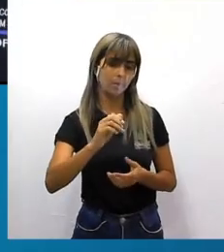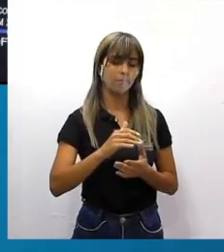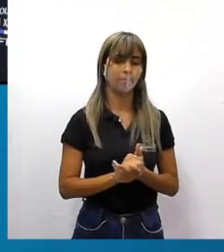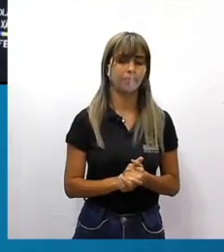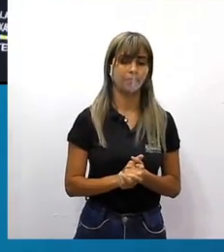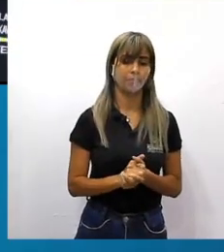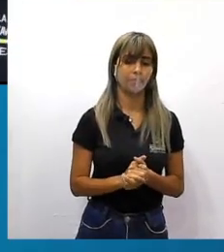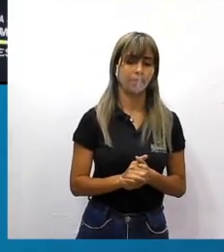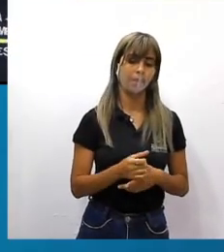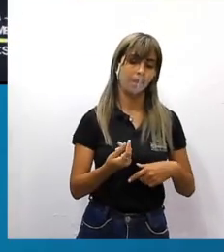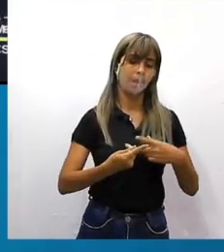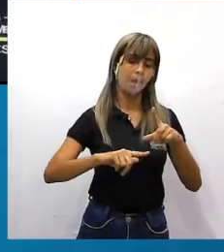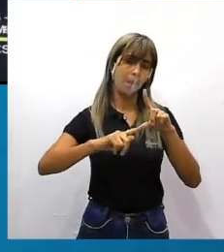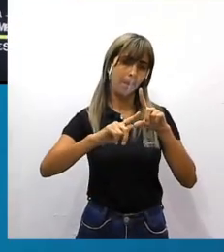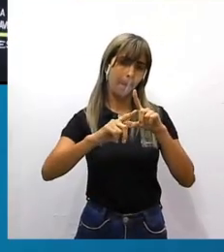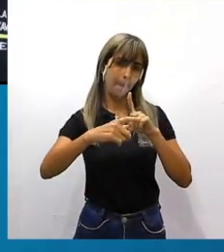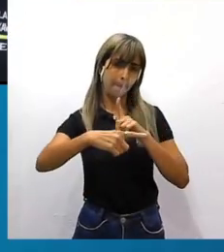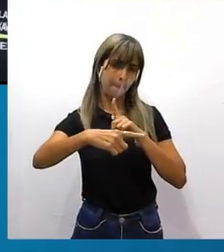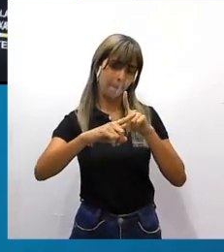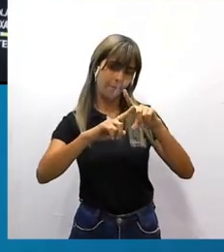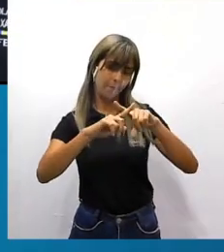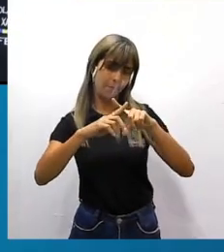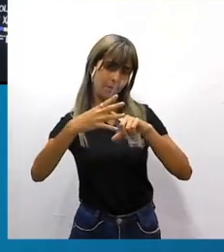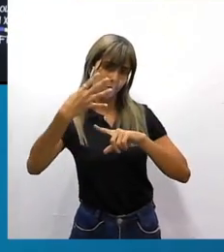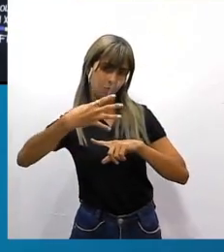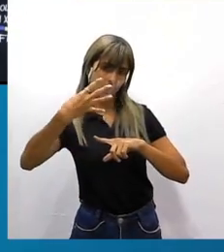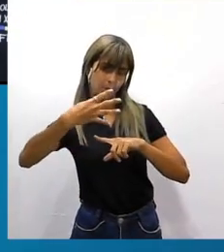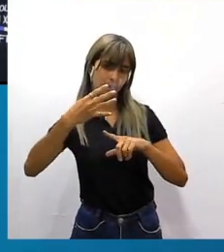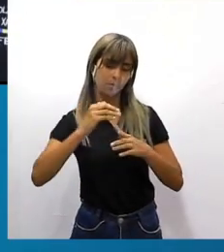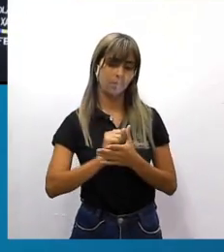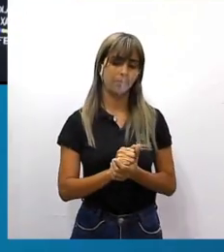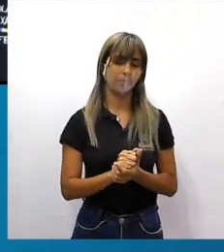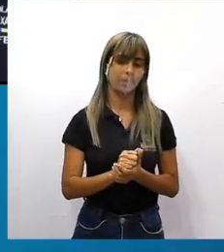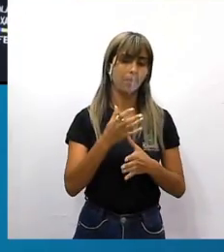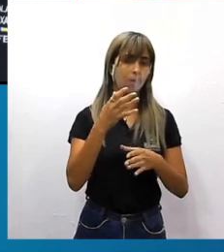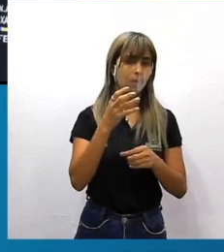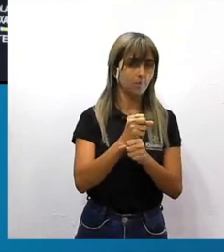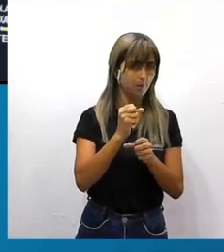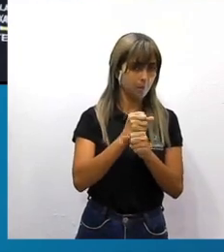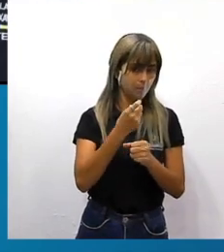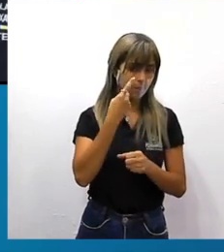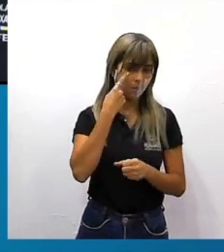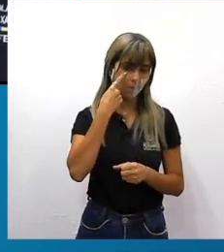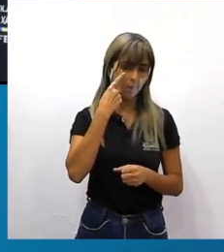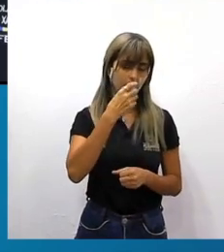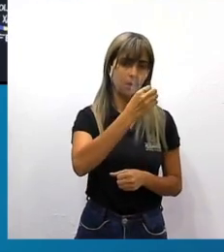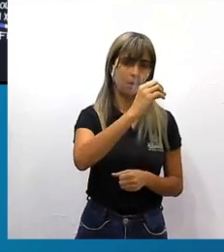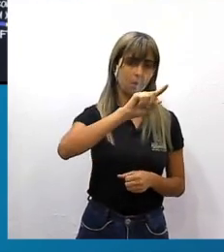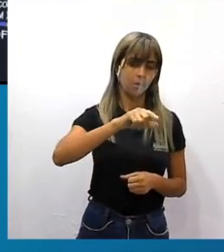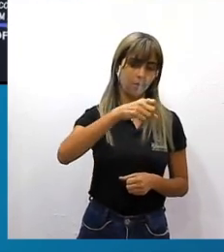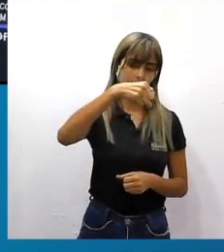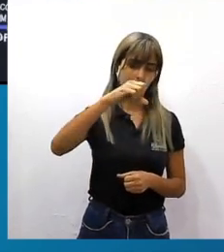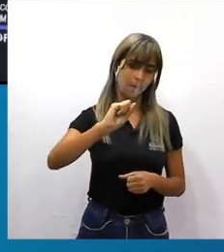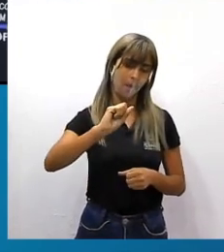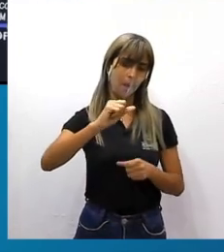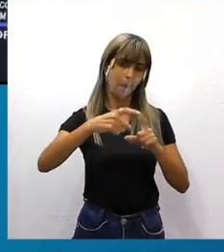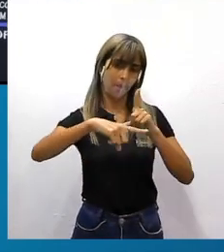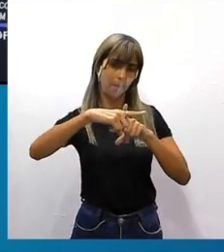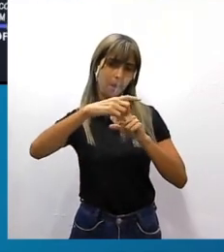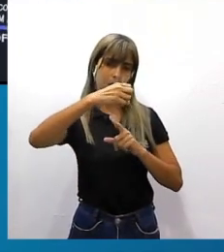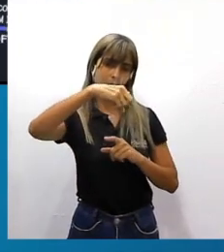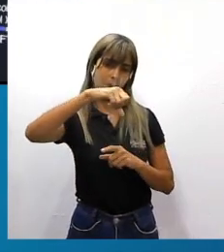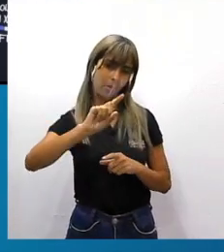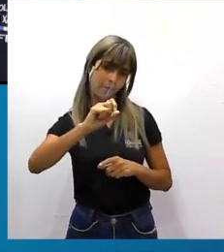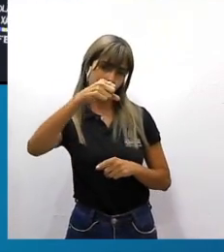90, mais 90, mais 90, mais 90. Beleza, depois soma. Observe aí. 90 mais 90,